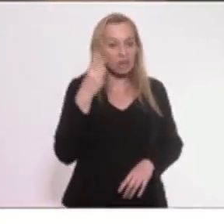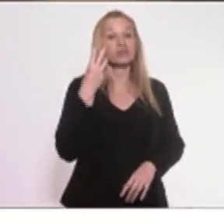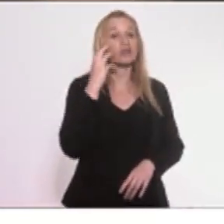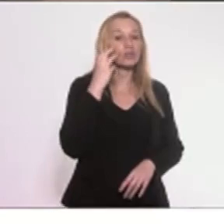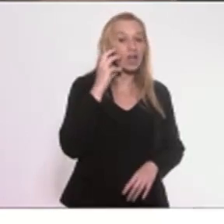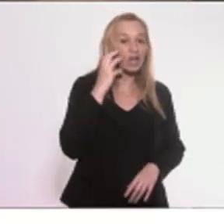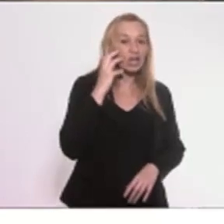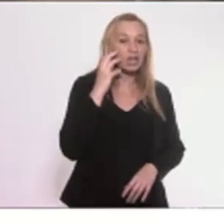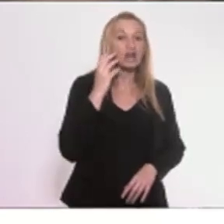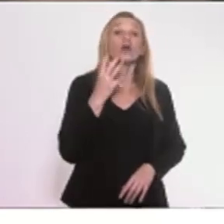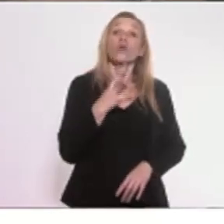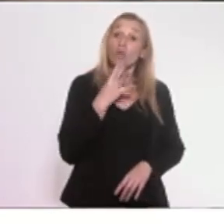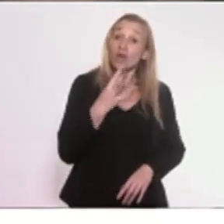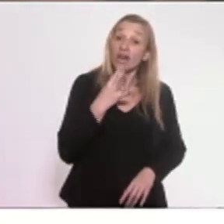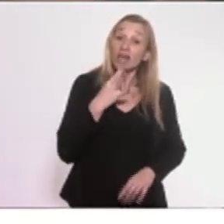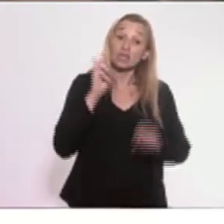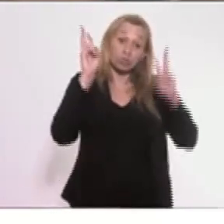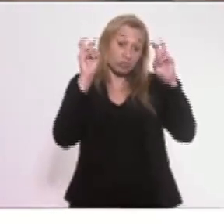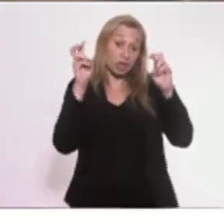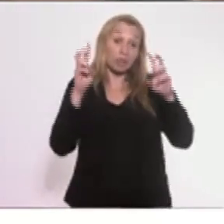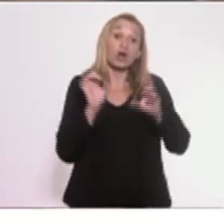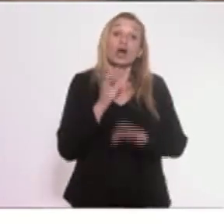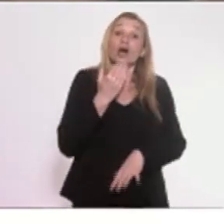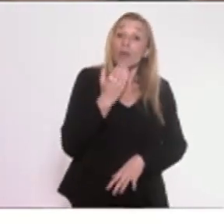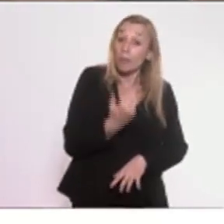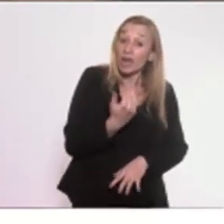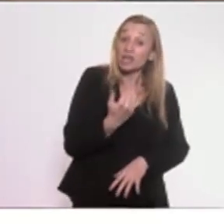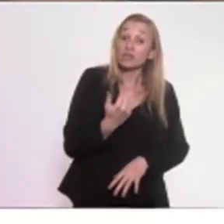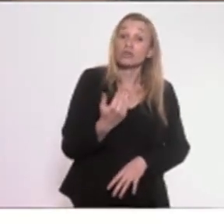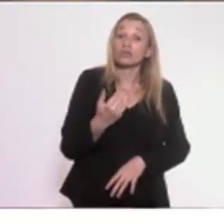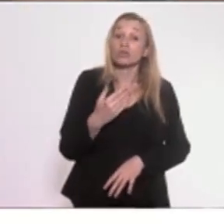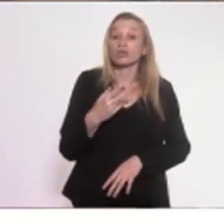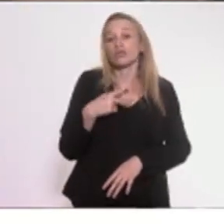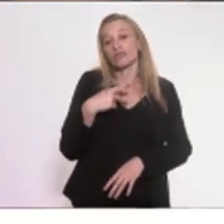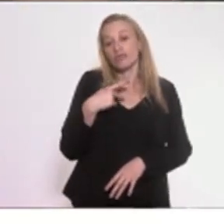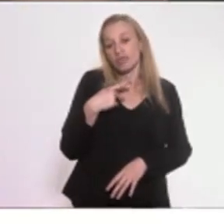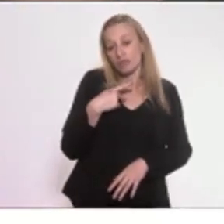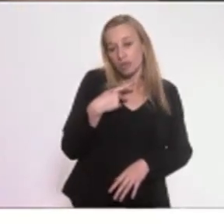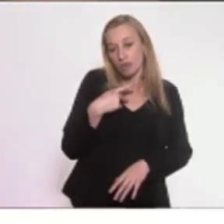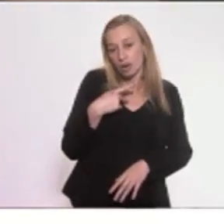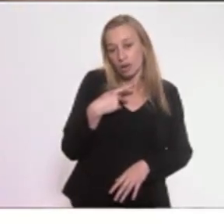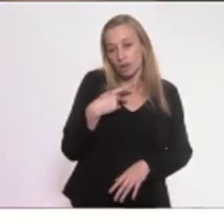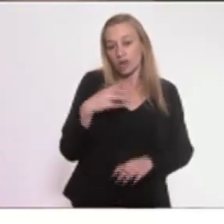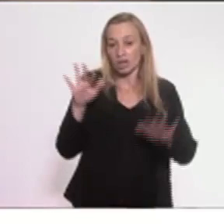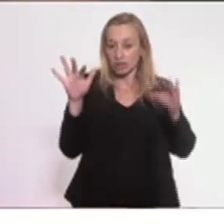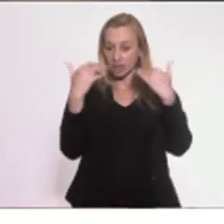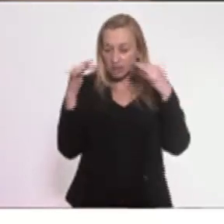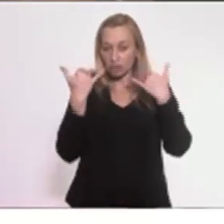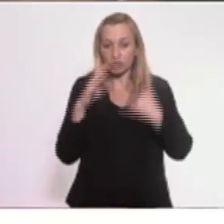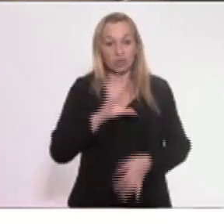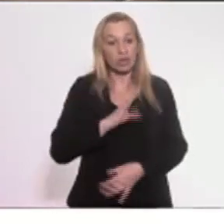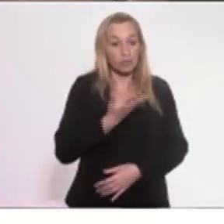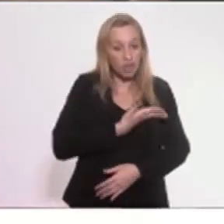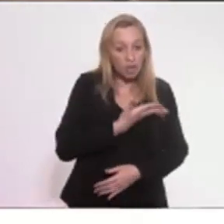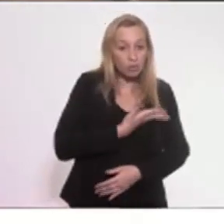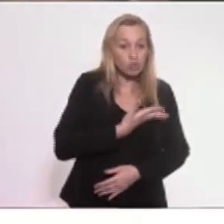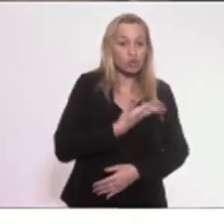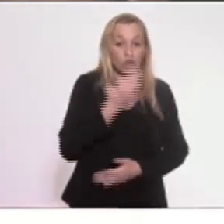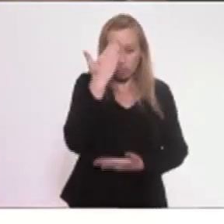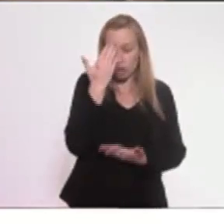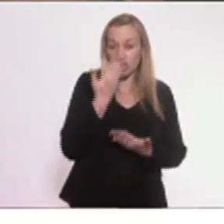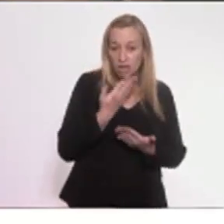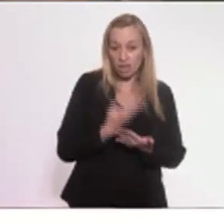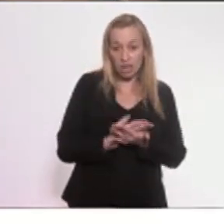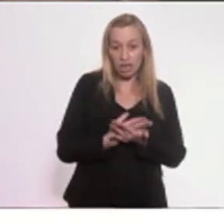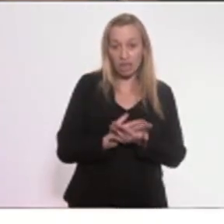no tema. Mas com toda... E peço vênia dizer que... Peço a atenção dos colegas, creio que eu tenho